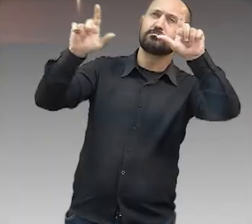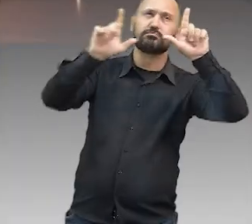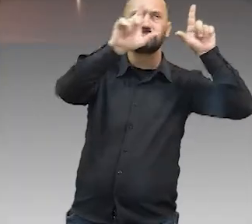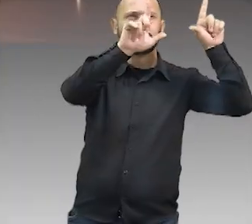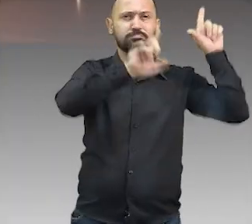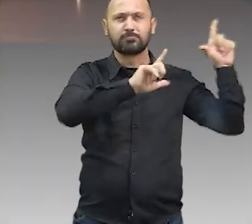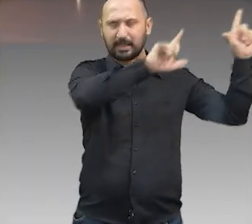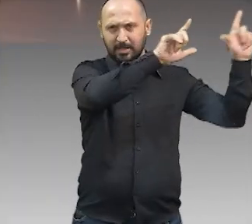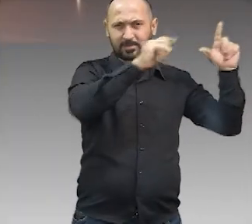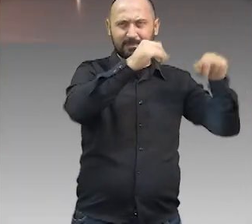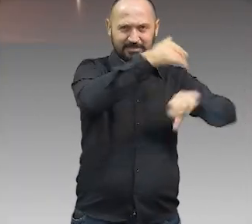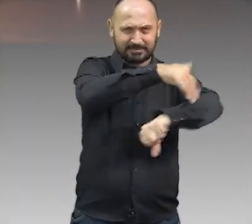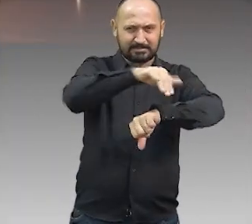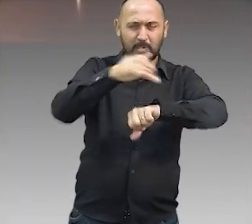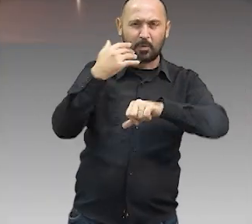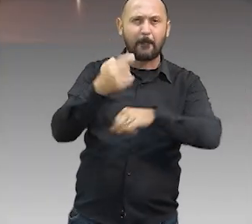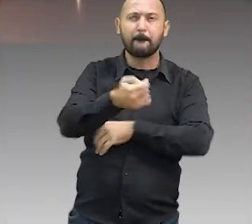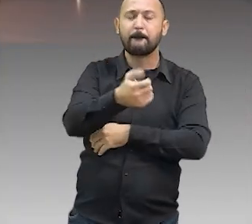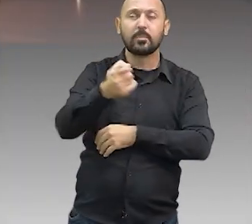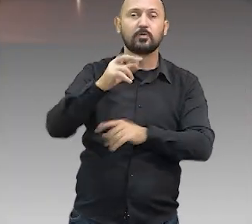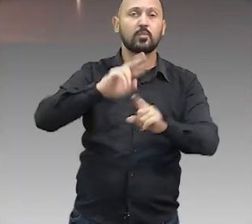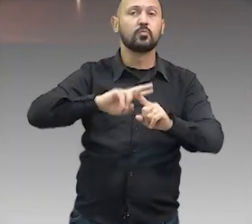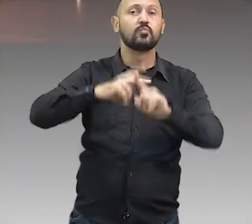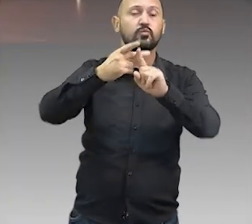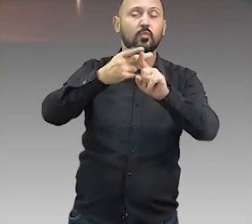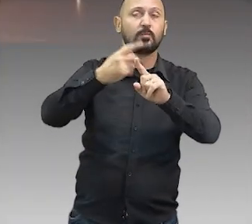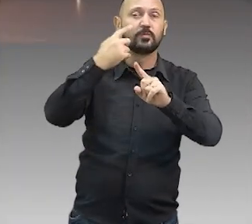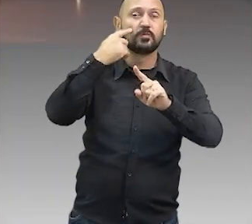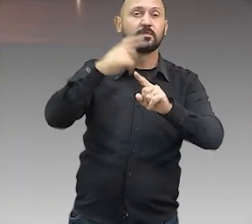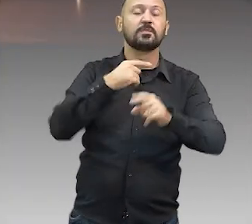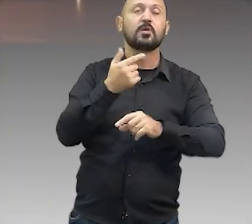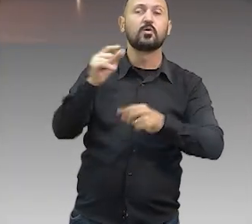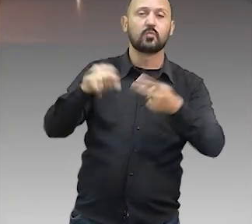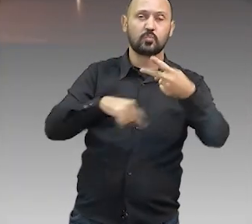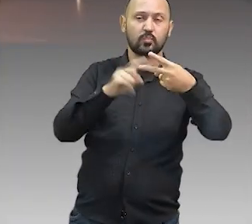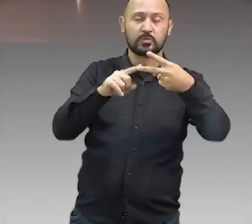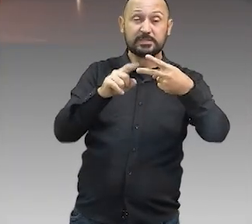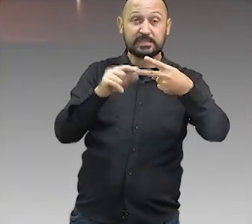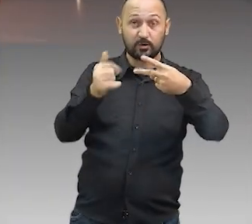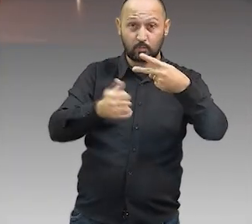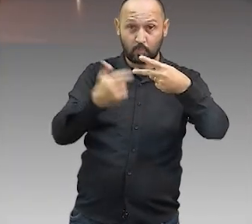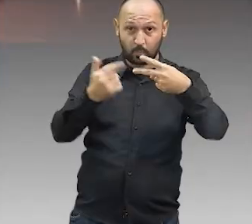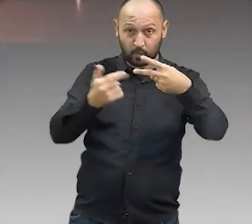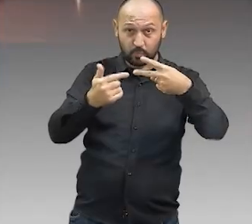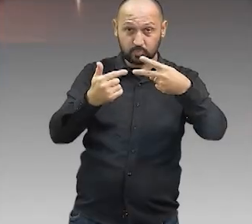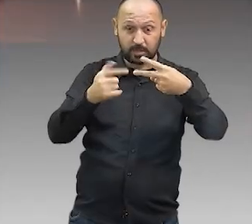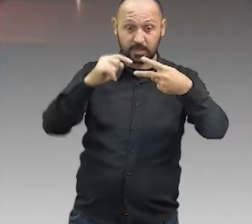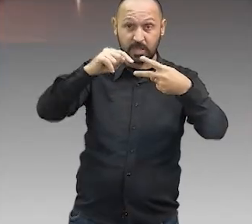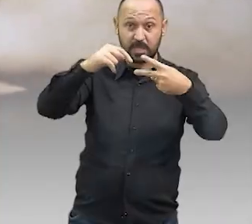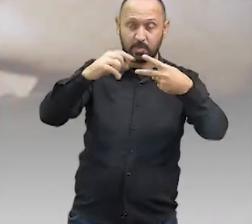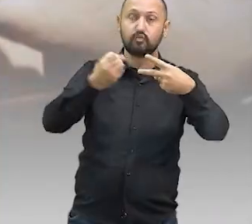tem o segundo colocado em Campo Grande. Sabe? A gente é o veículo mais lido do Centro-Oeste.